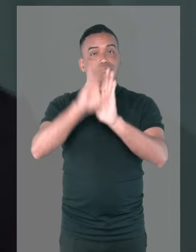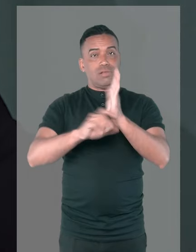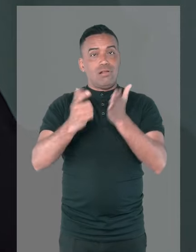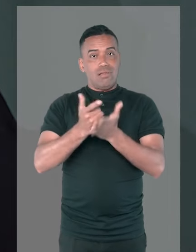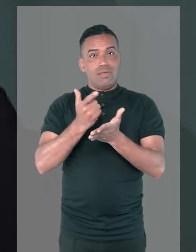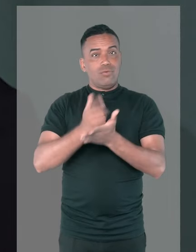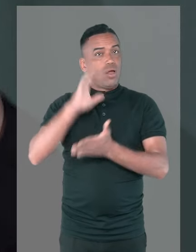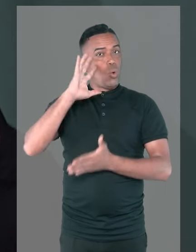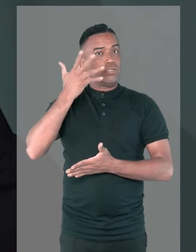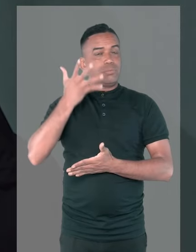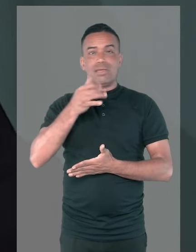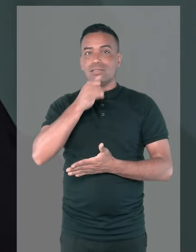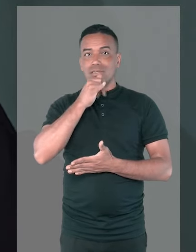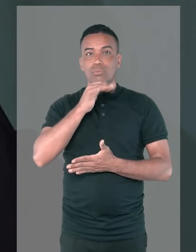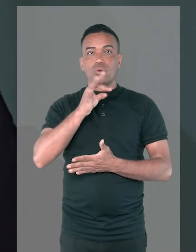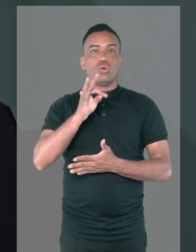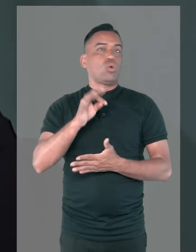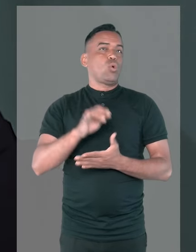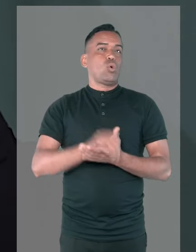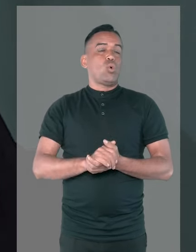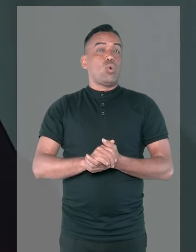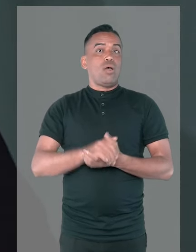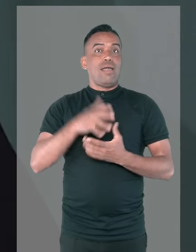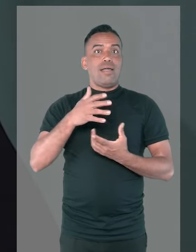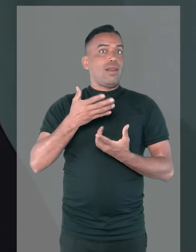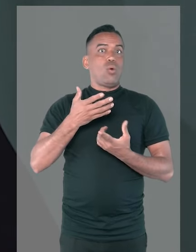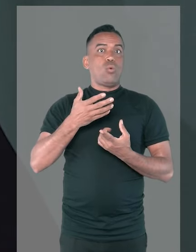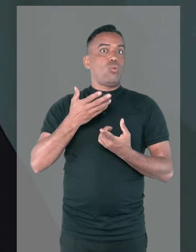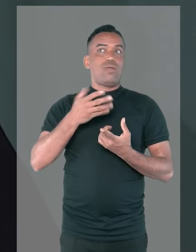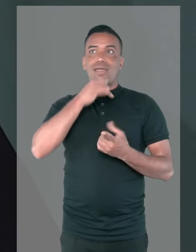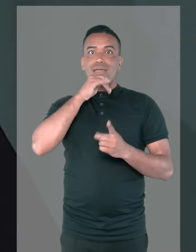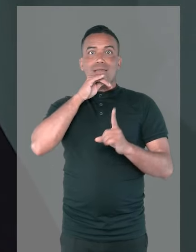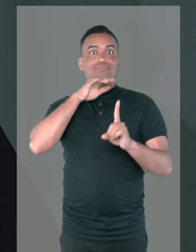o acontecimento de um taurobolium, que era um ritual